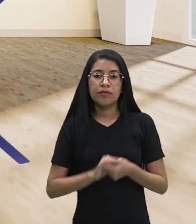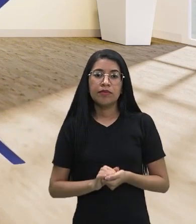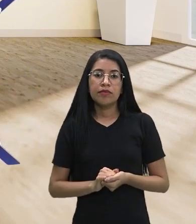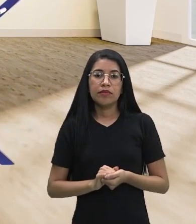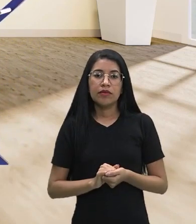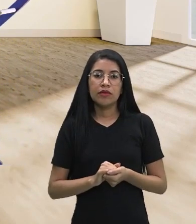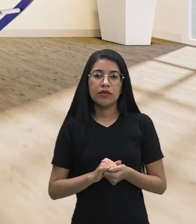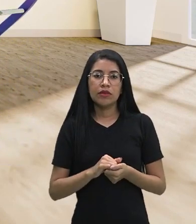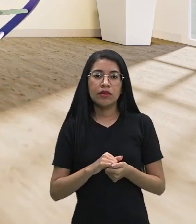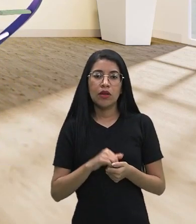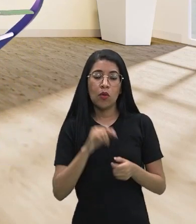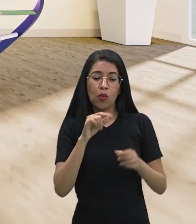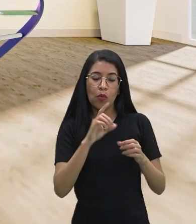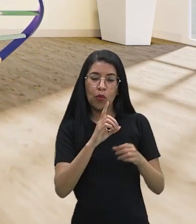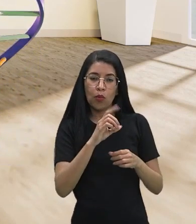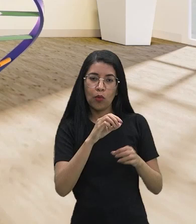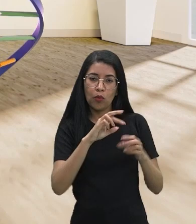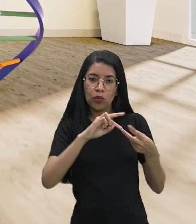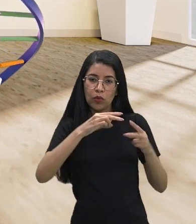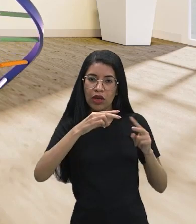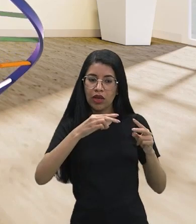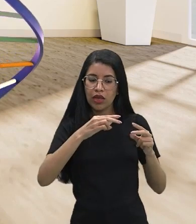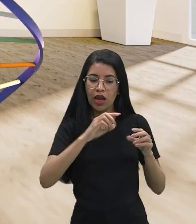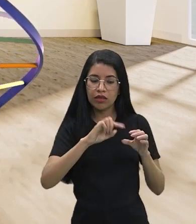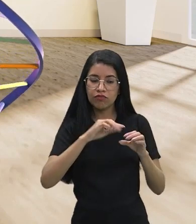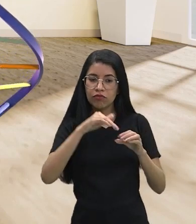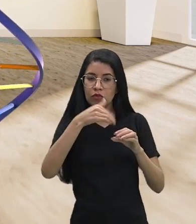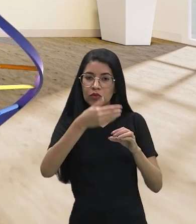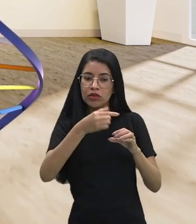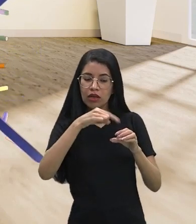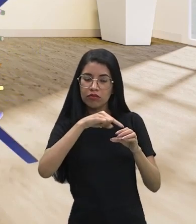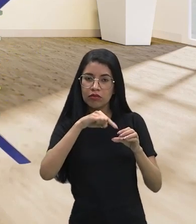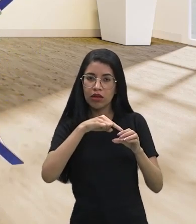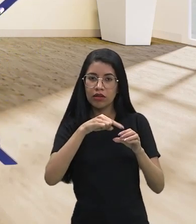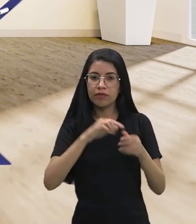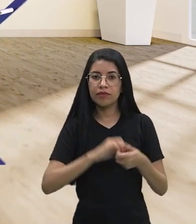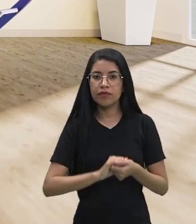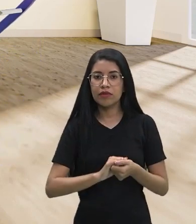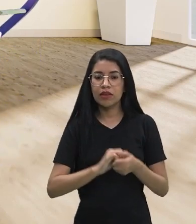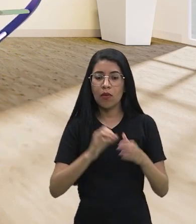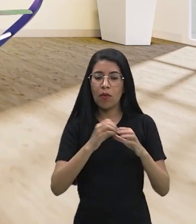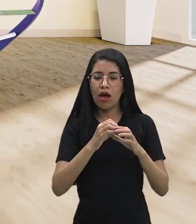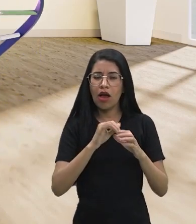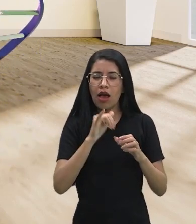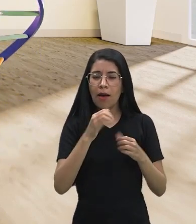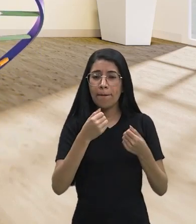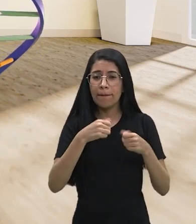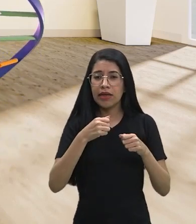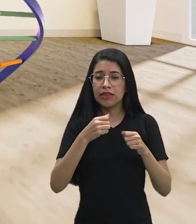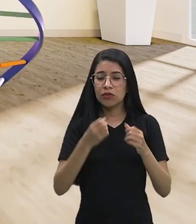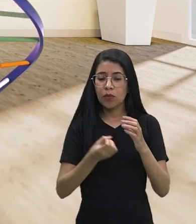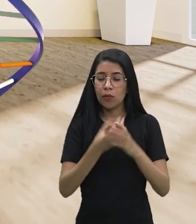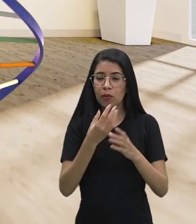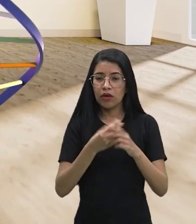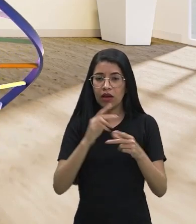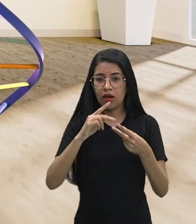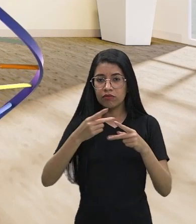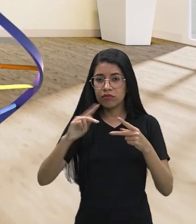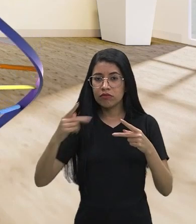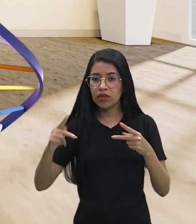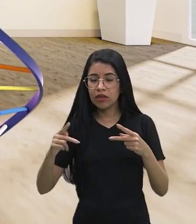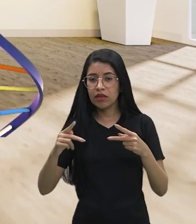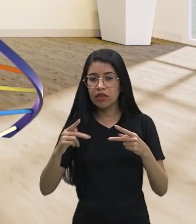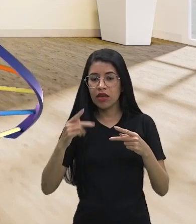não sai do núcleo. Aí ele diz, ó, a célula diz, né? Preciso formar umas proteínas. Vou mandar